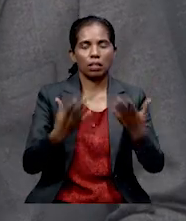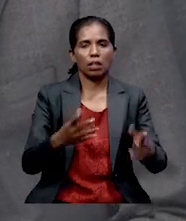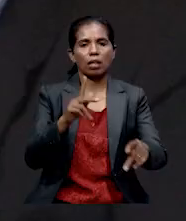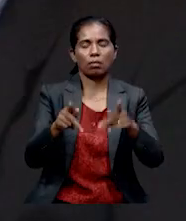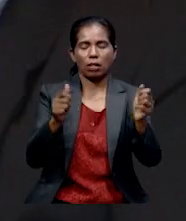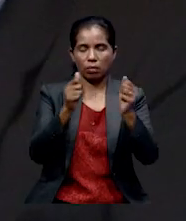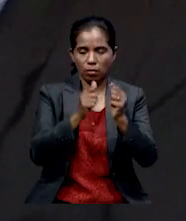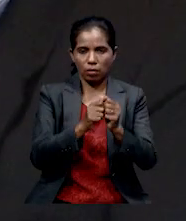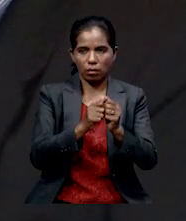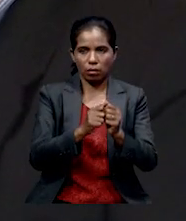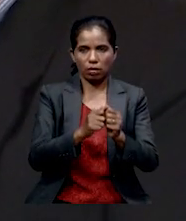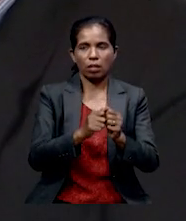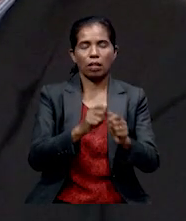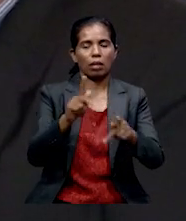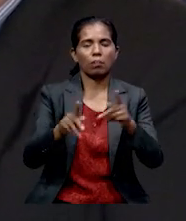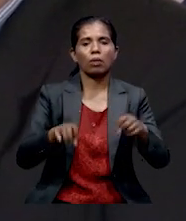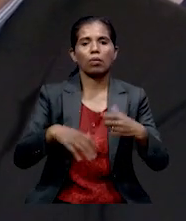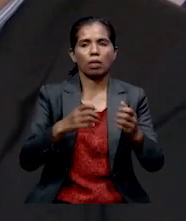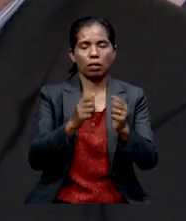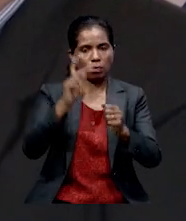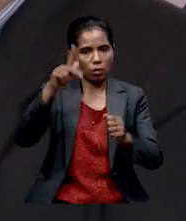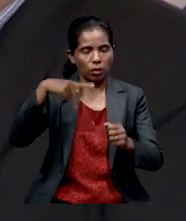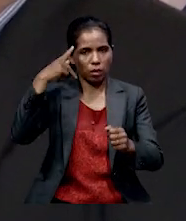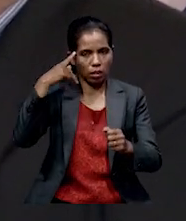social, retrato humano, social, político,